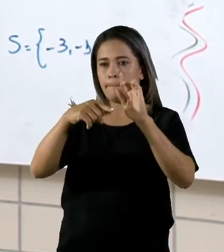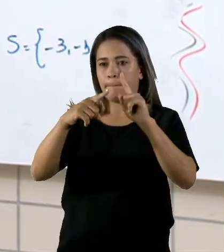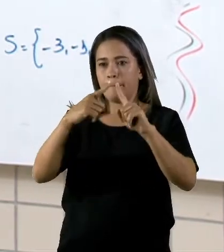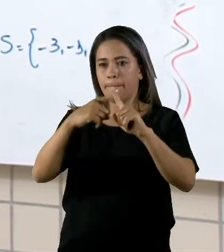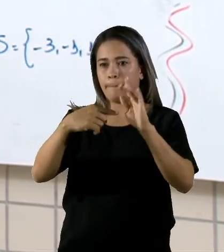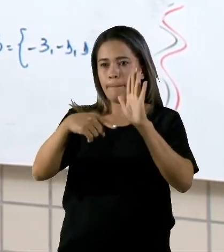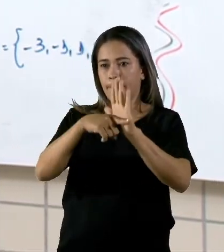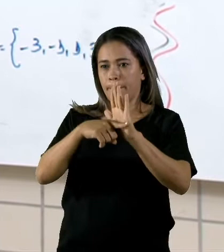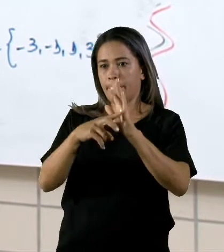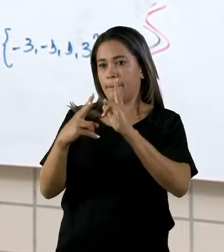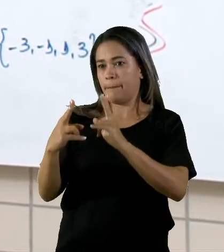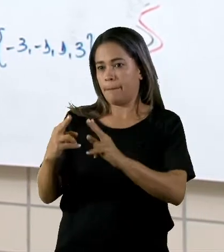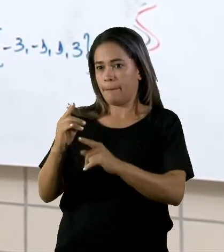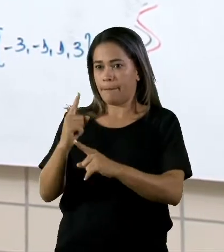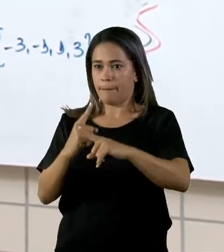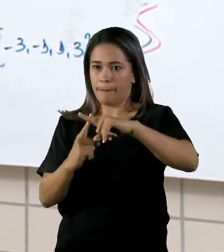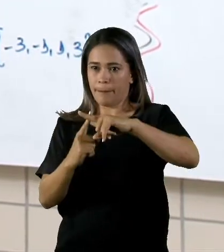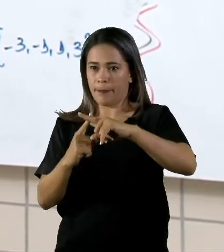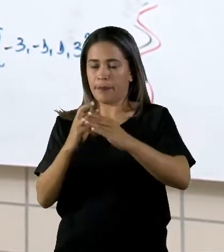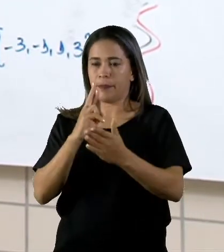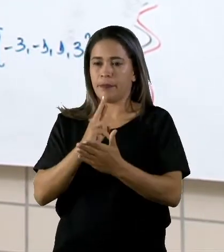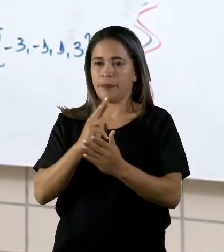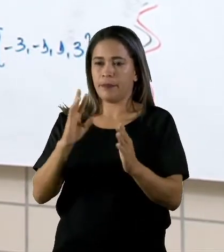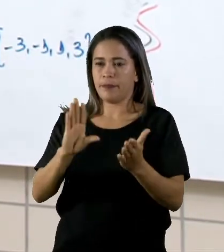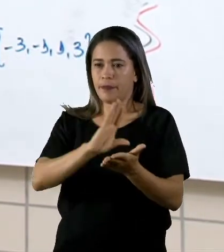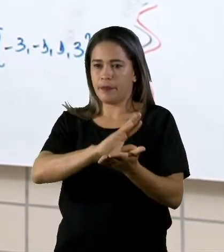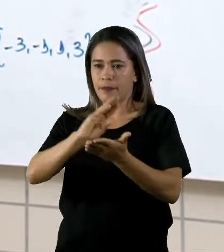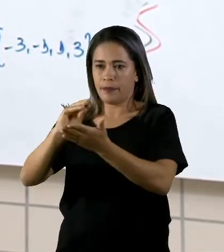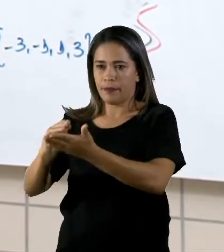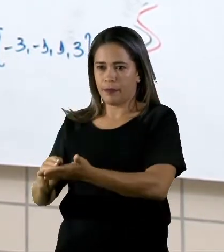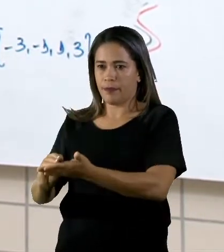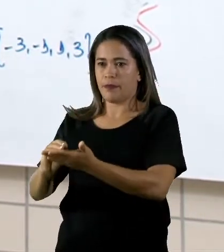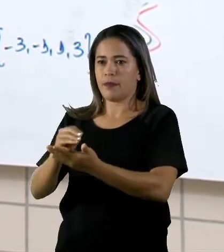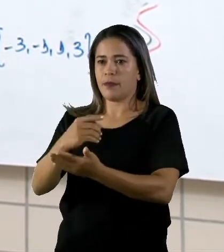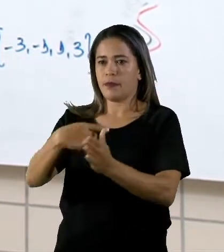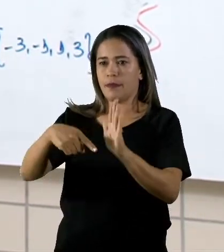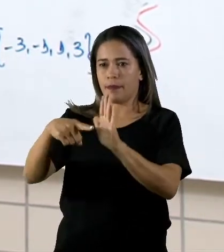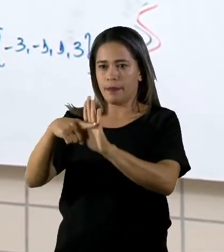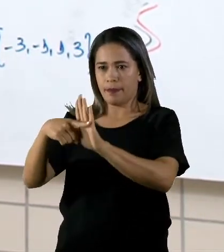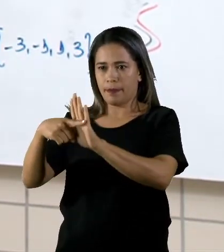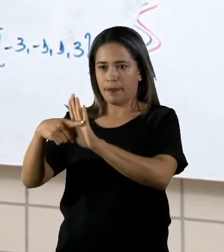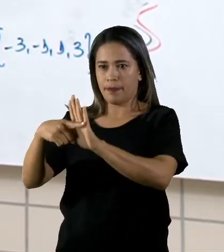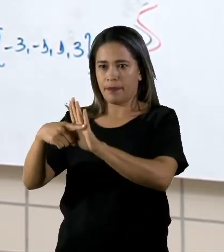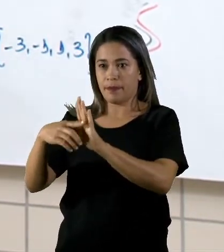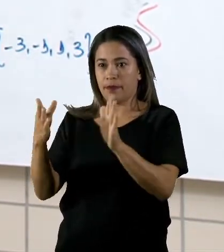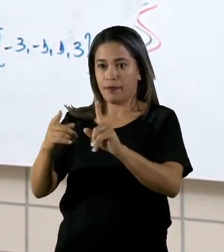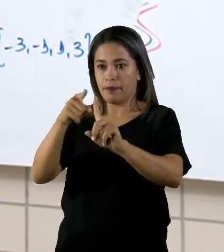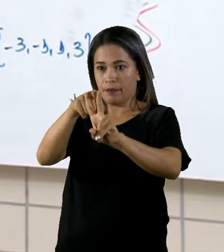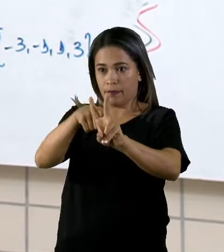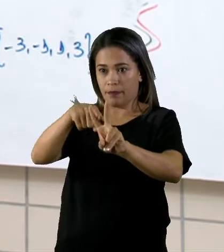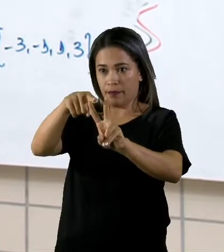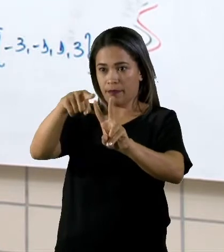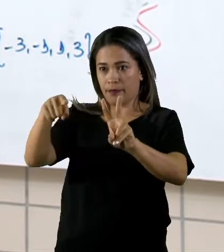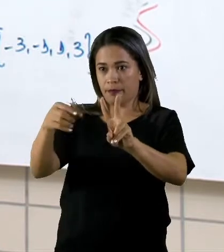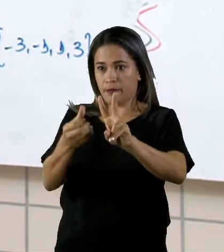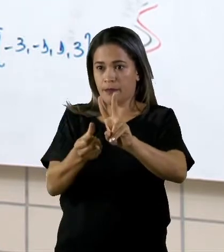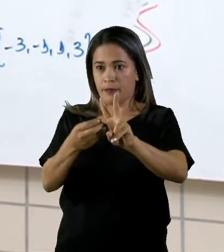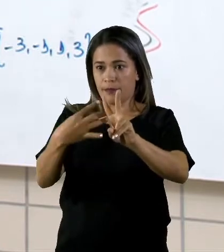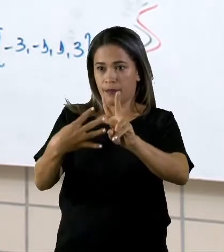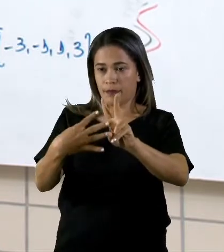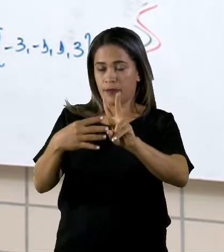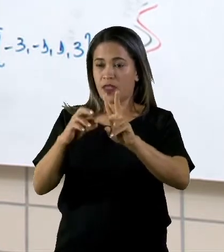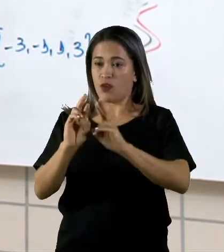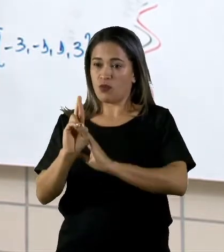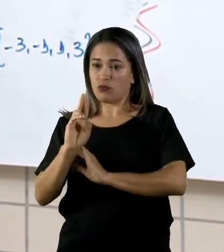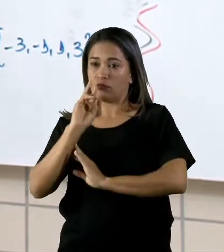parêntese. Repete o sinal de mais e menos. Raiz quadrada do 64 é 8, correto? 2 vezes 1,